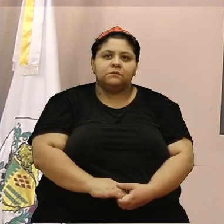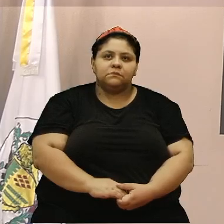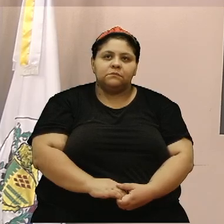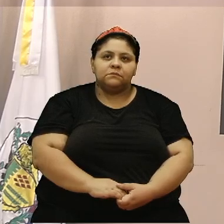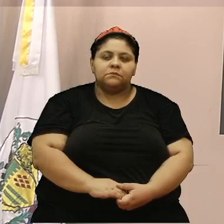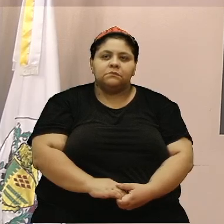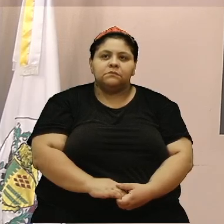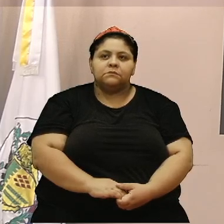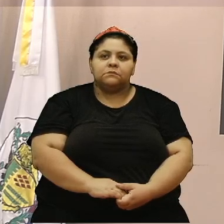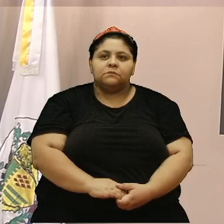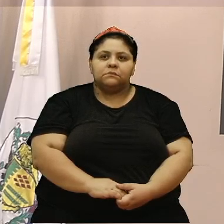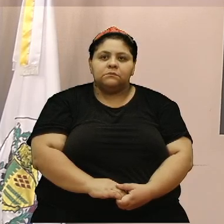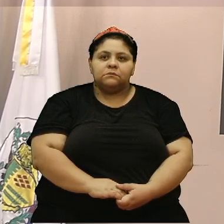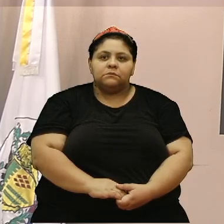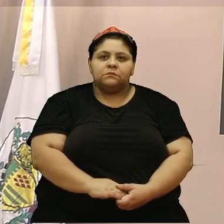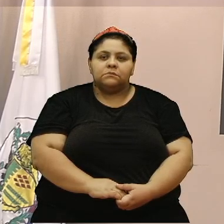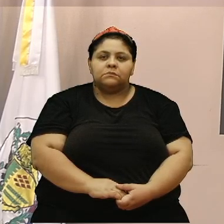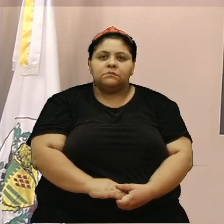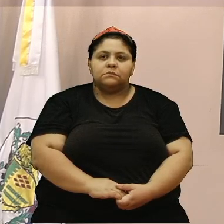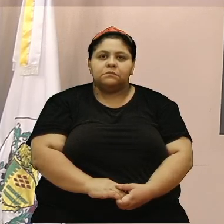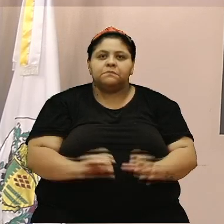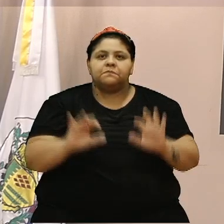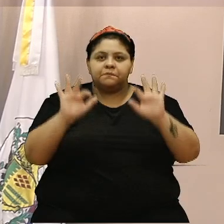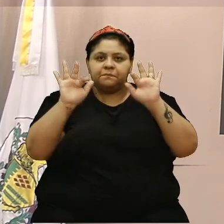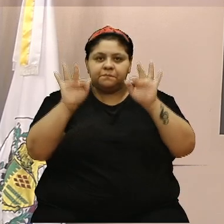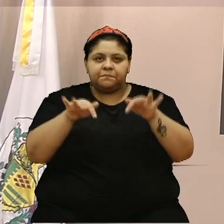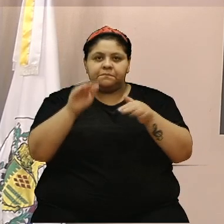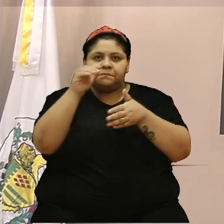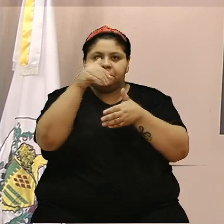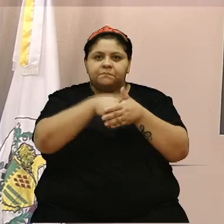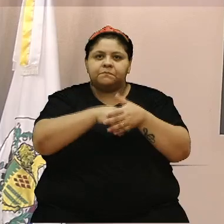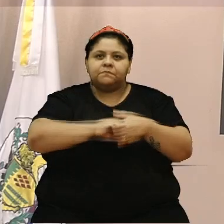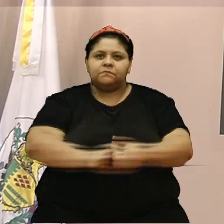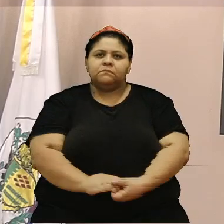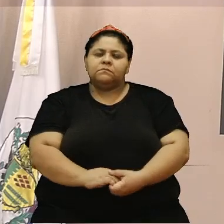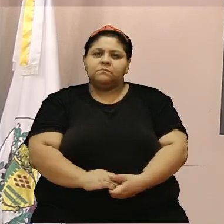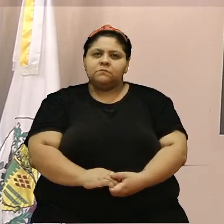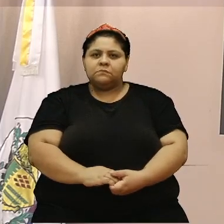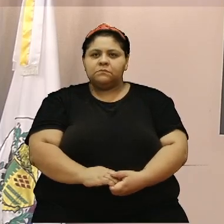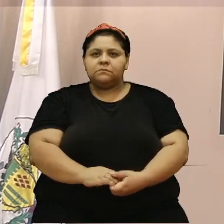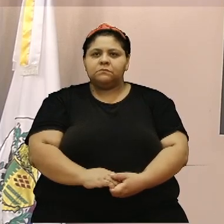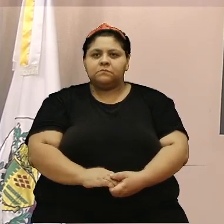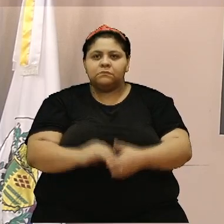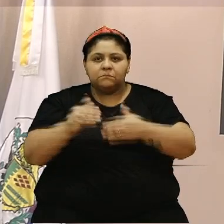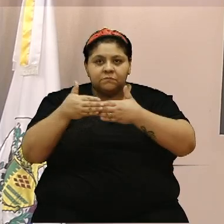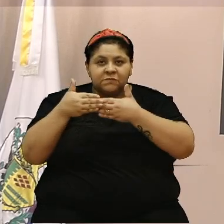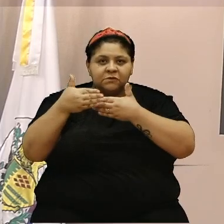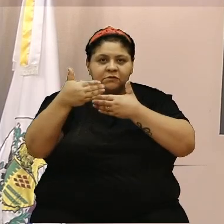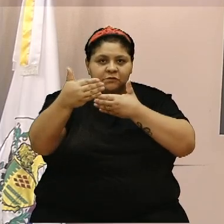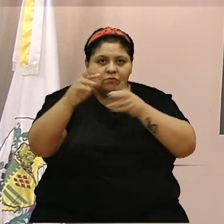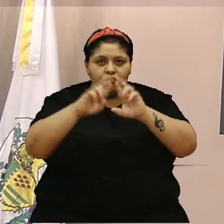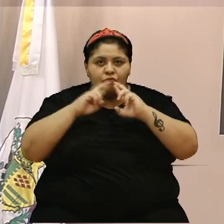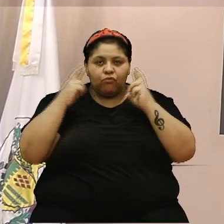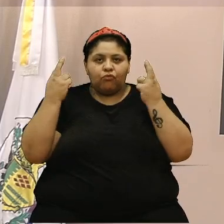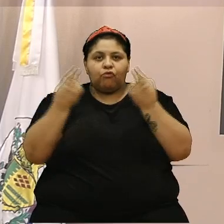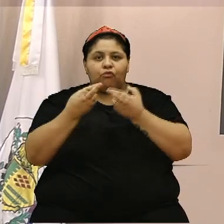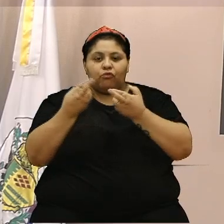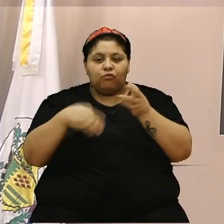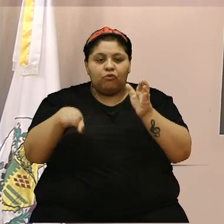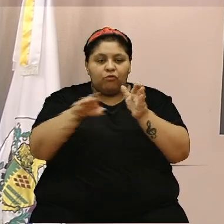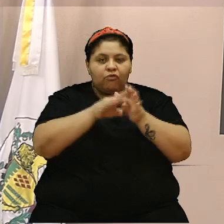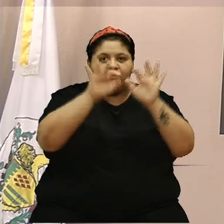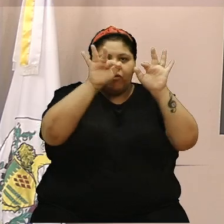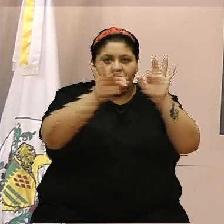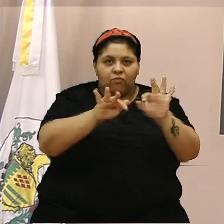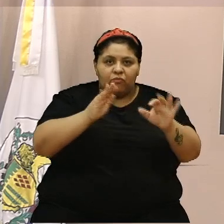Foi, né? Encerrado o registro dos votos, encerrada a votação. A prorrogação da sessão até o final do grande expediente